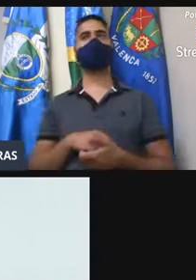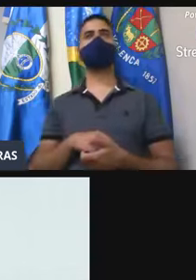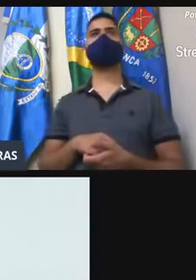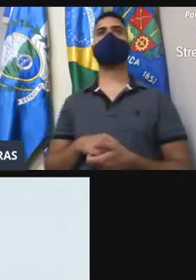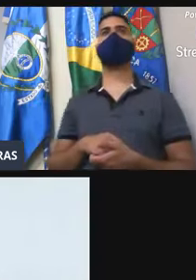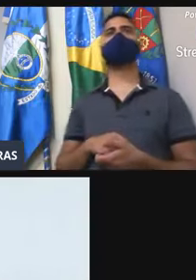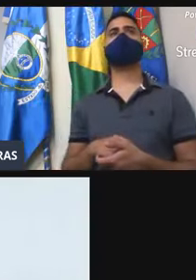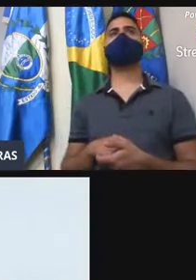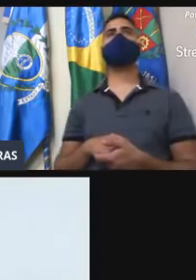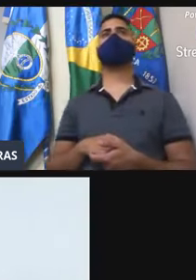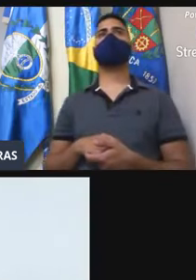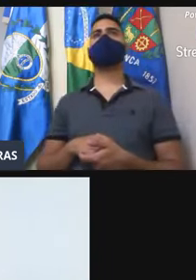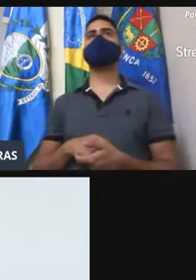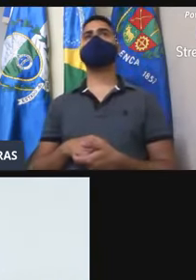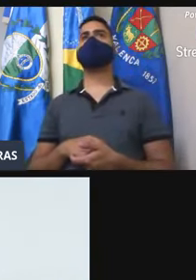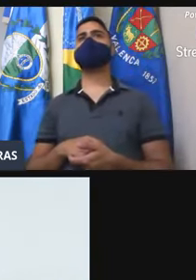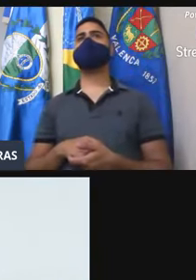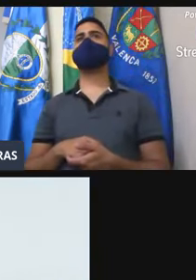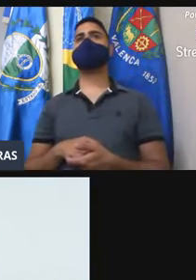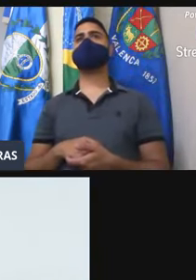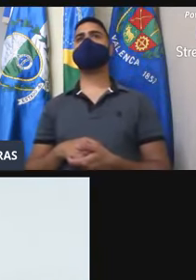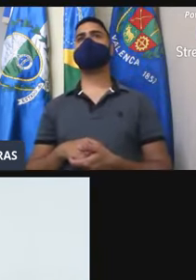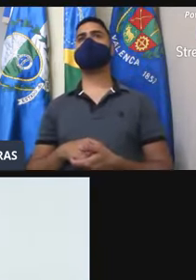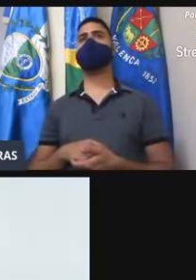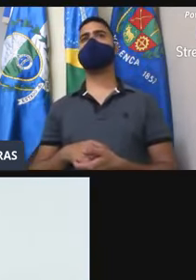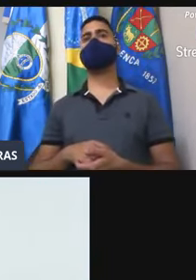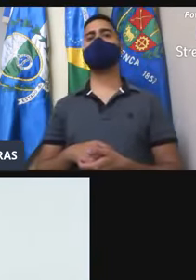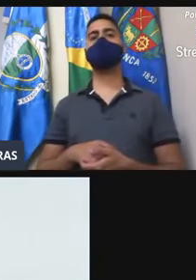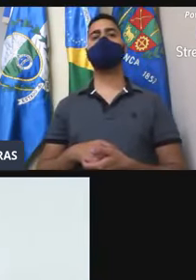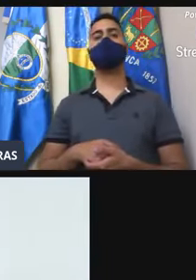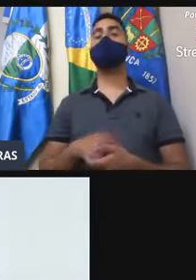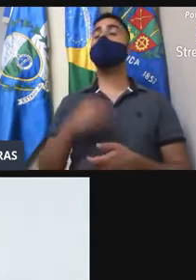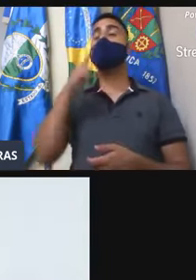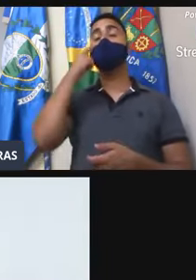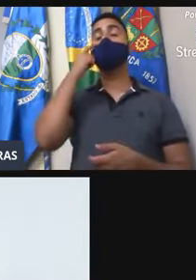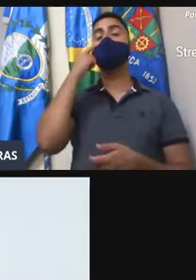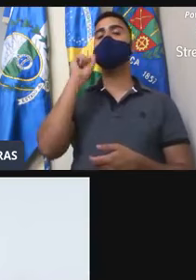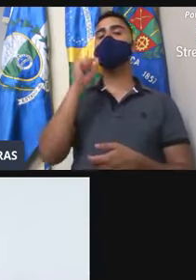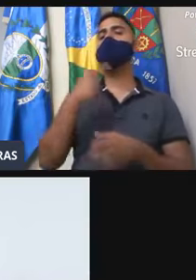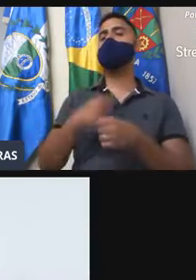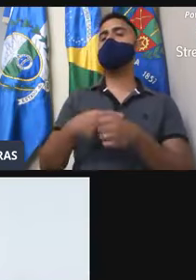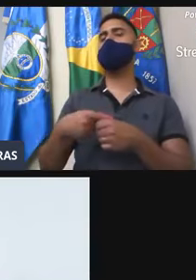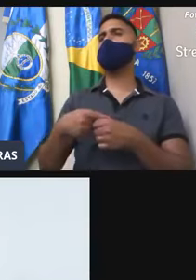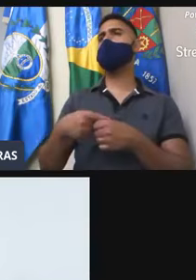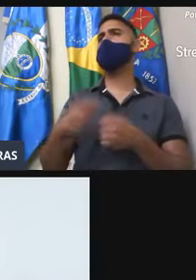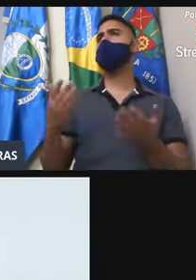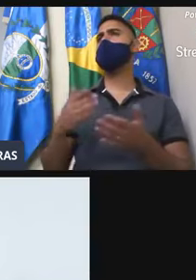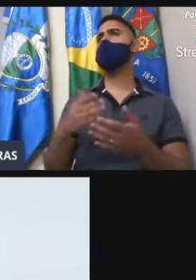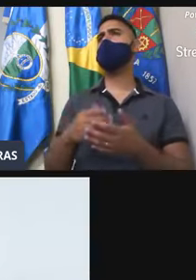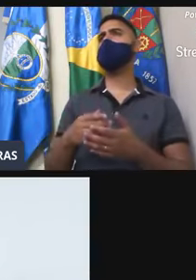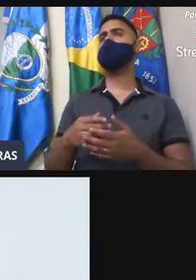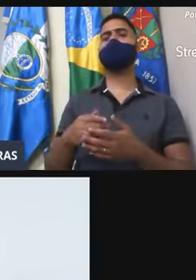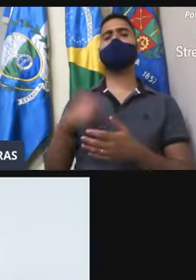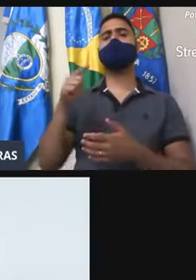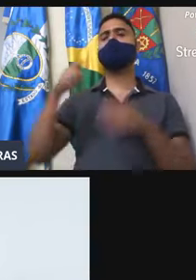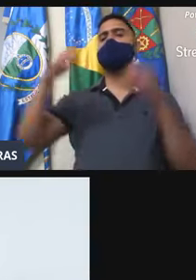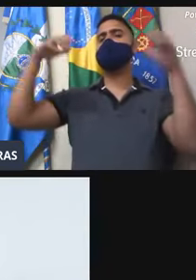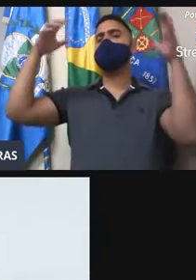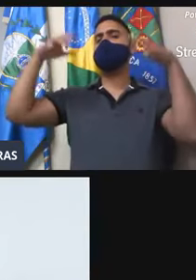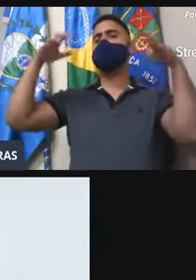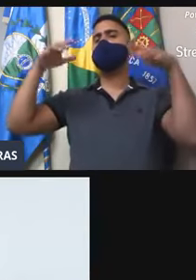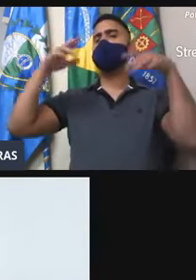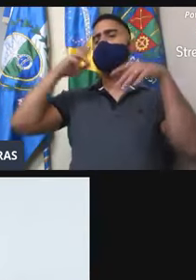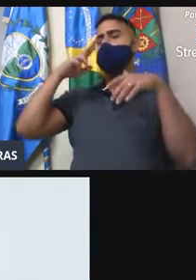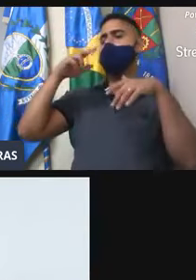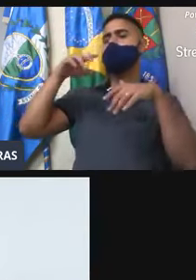que a cidade, a gente vê que a nossa cidade, uma época dessa, época de mais seca, menos chuva, se olha que